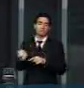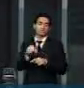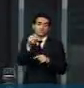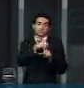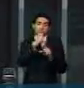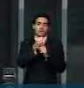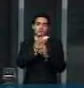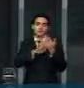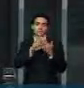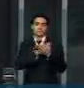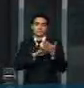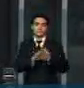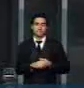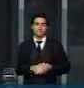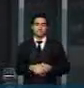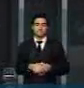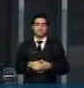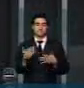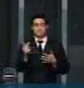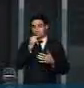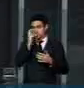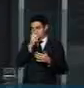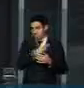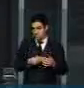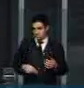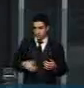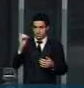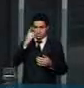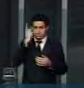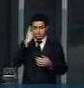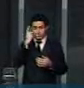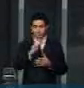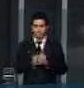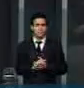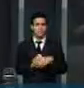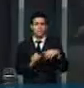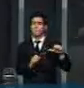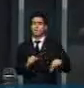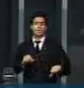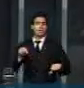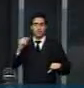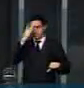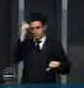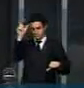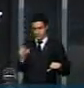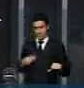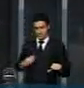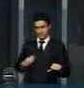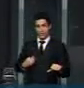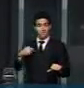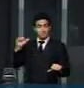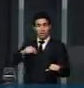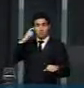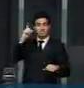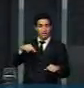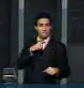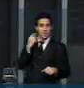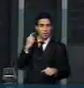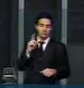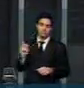Senhor presidente, senhores deputados, a pior coisa na vida de um ser humano não é a morte,